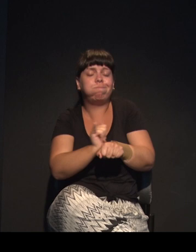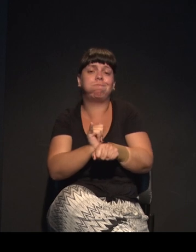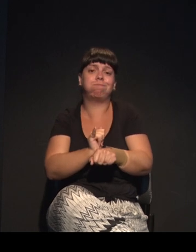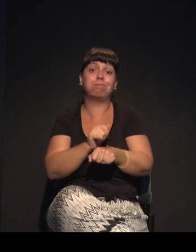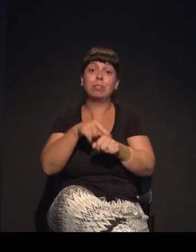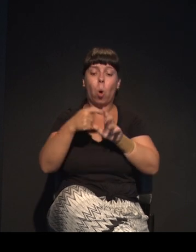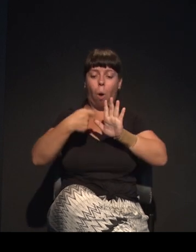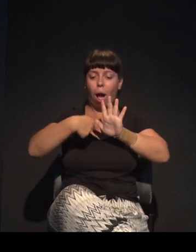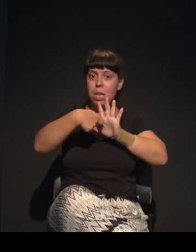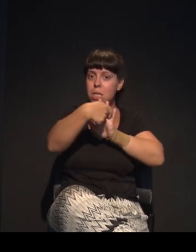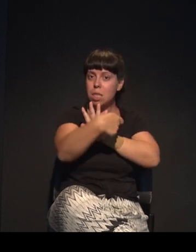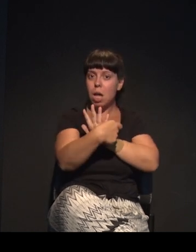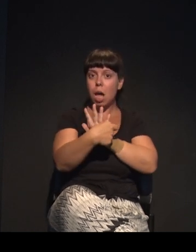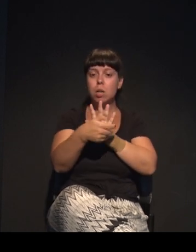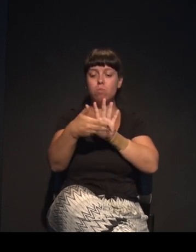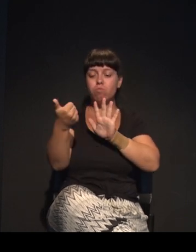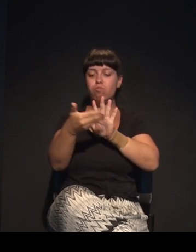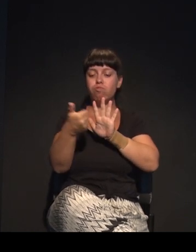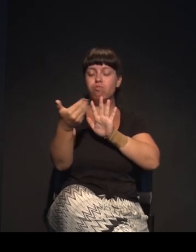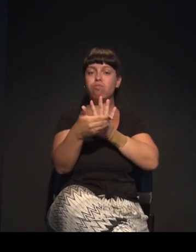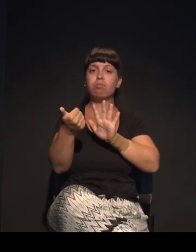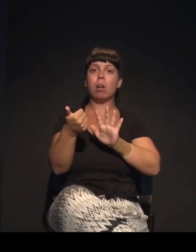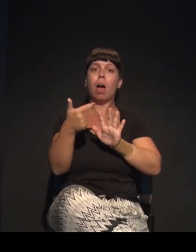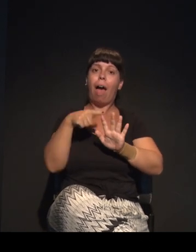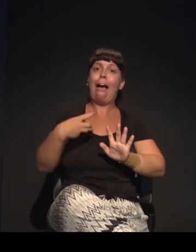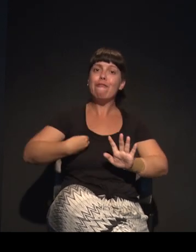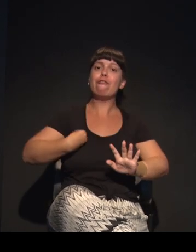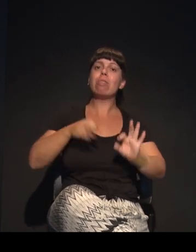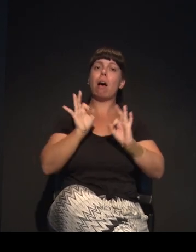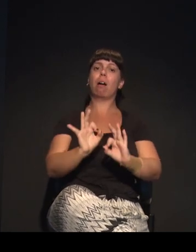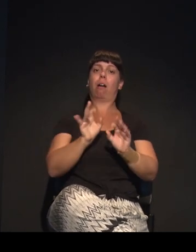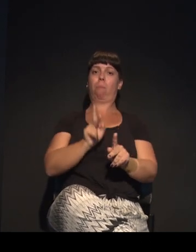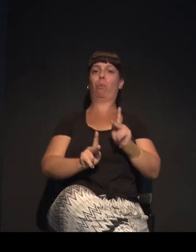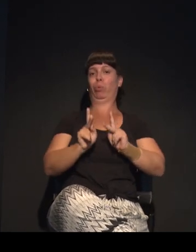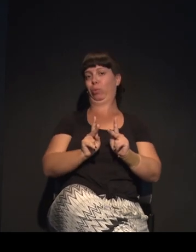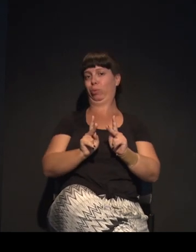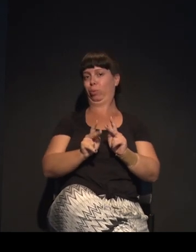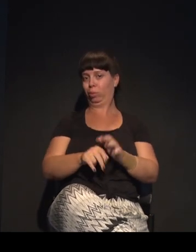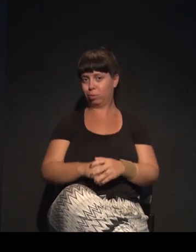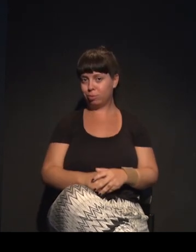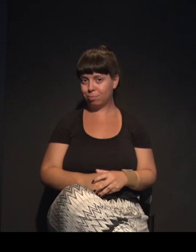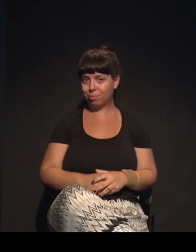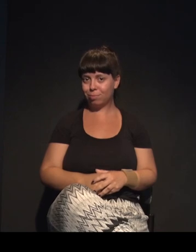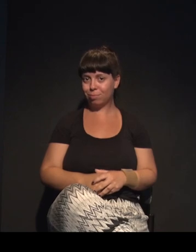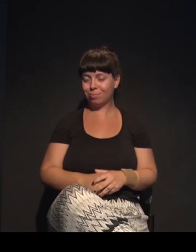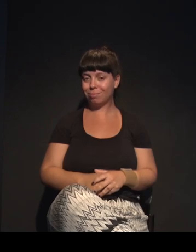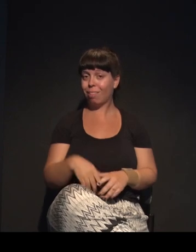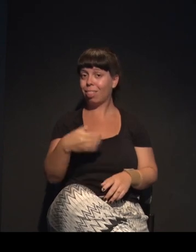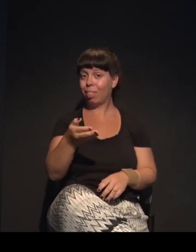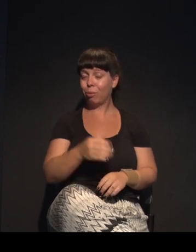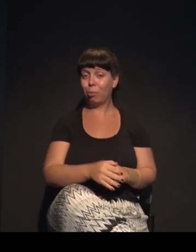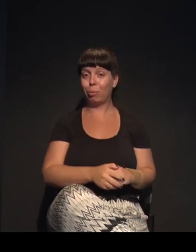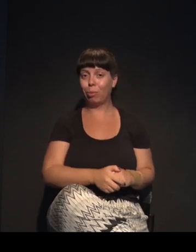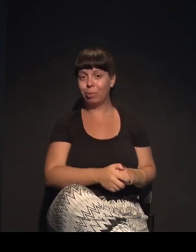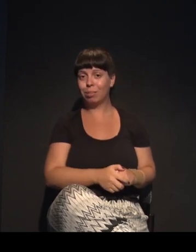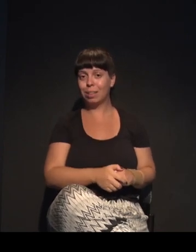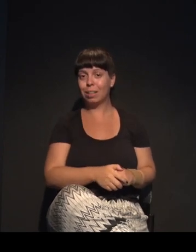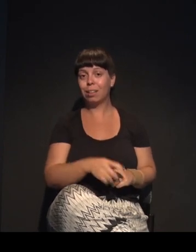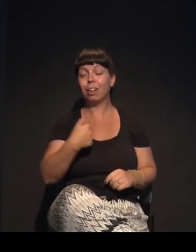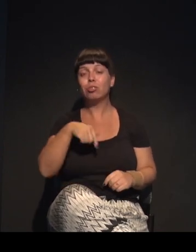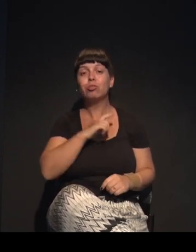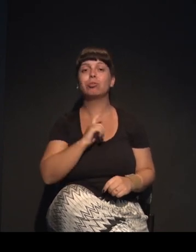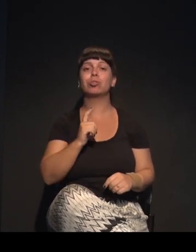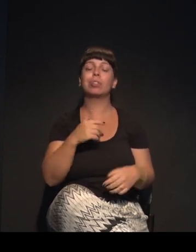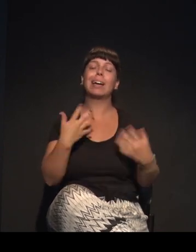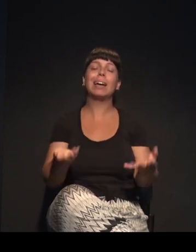então a imensidão é o que a gente é a vida do povo então é ele também a gente é